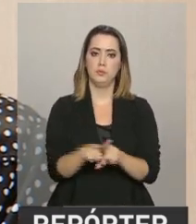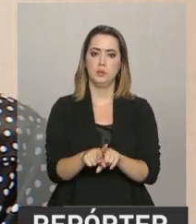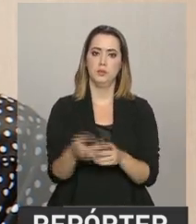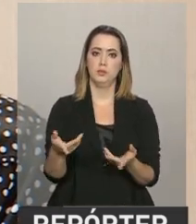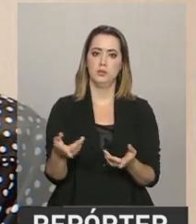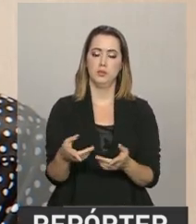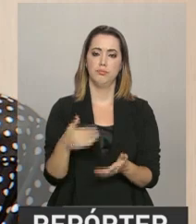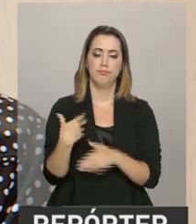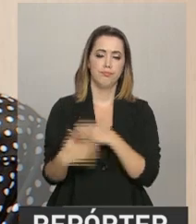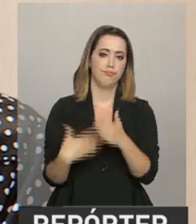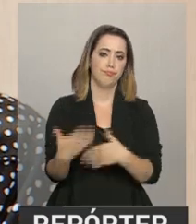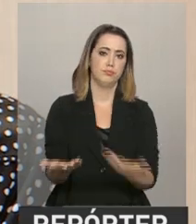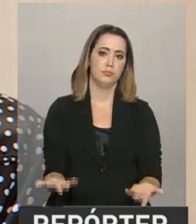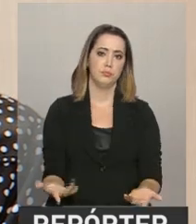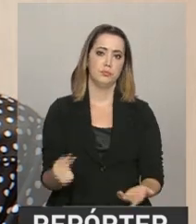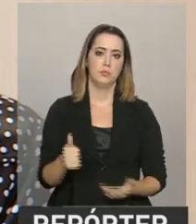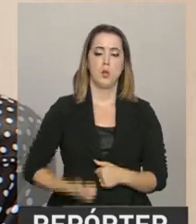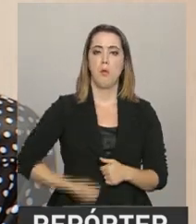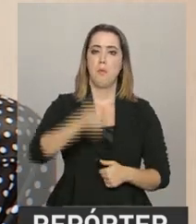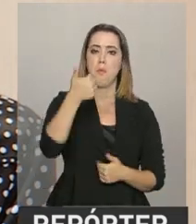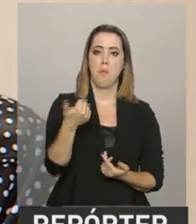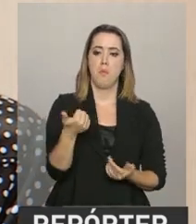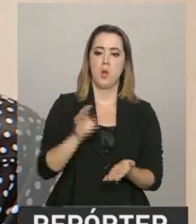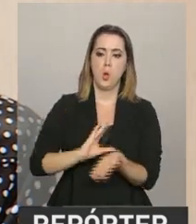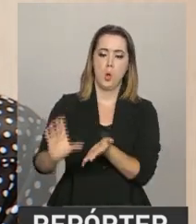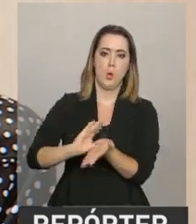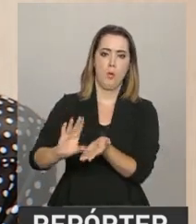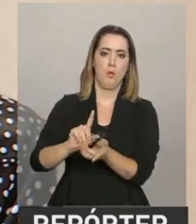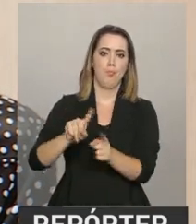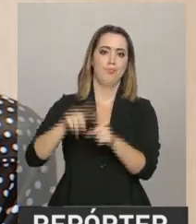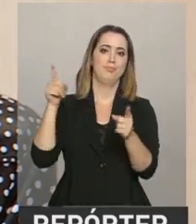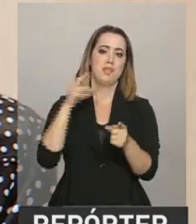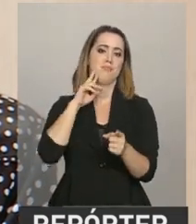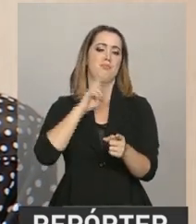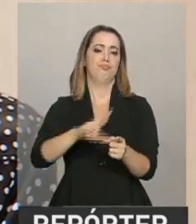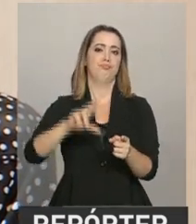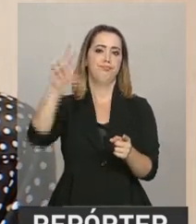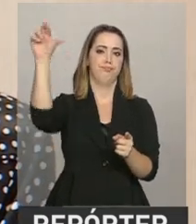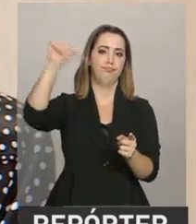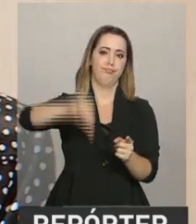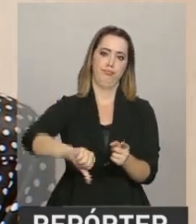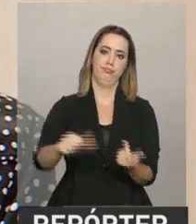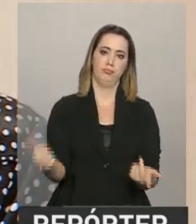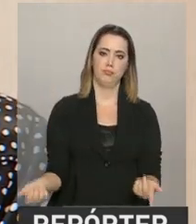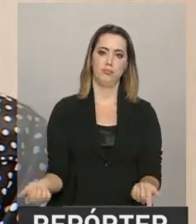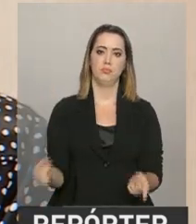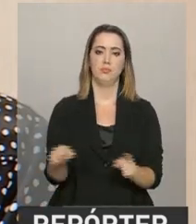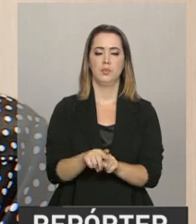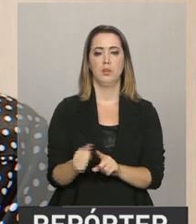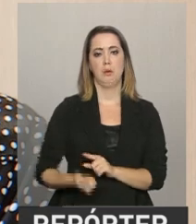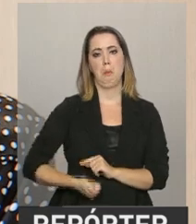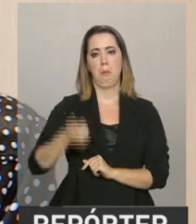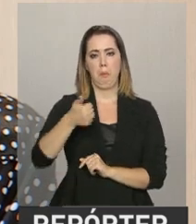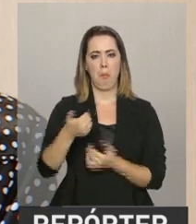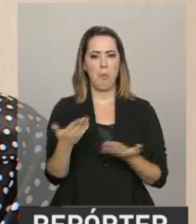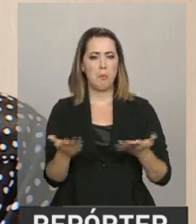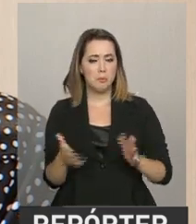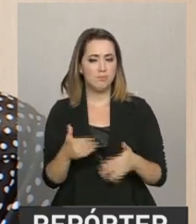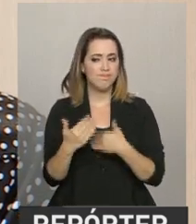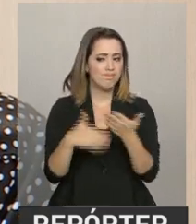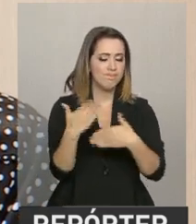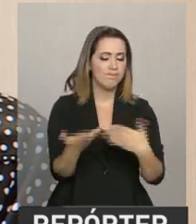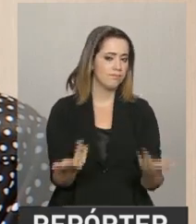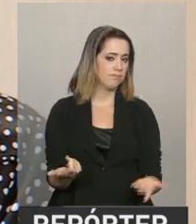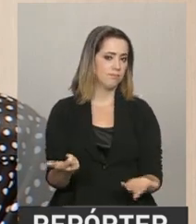em desempenho quer dizer você aumentou o investimento sem que aquilo pudesse ser traduzido como melhora e evolução de